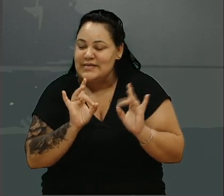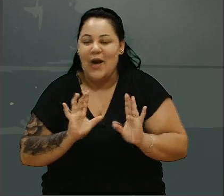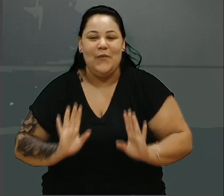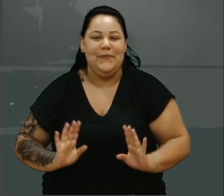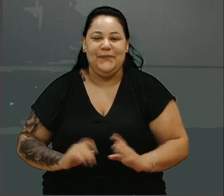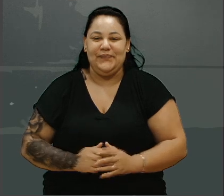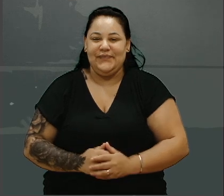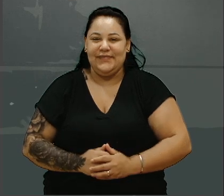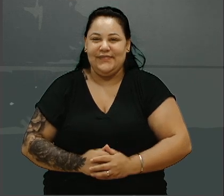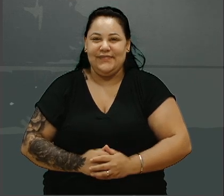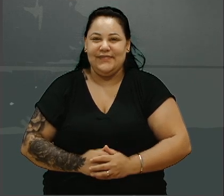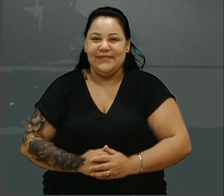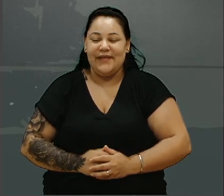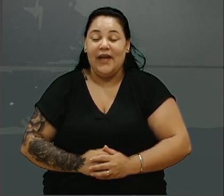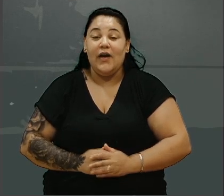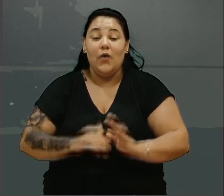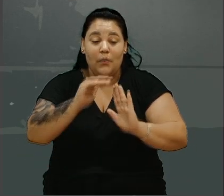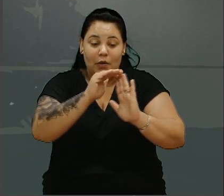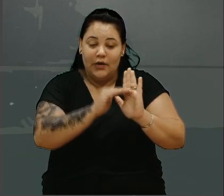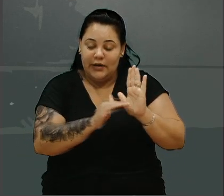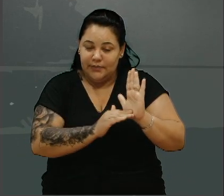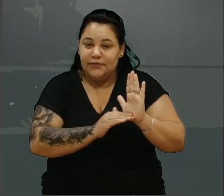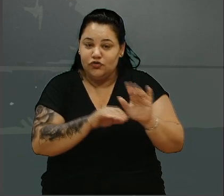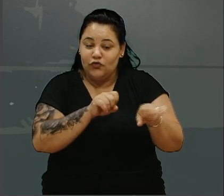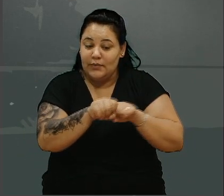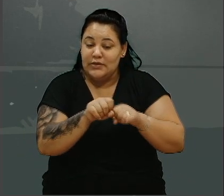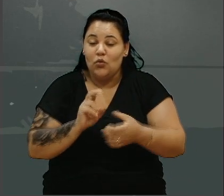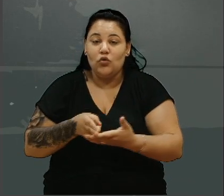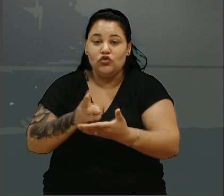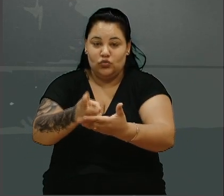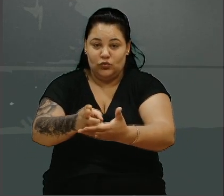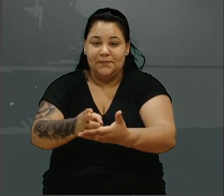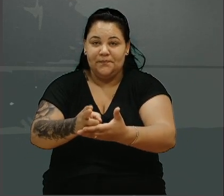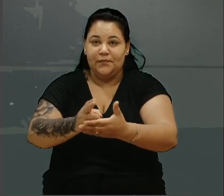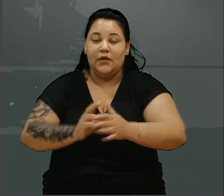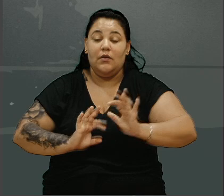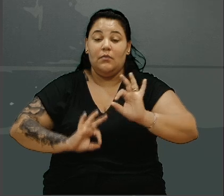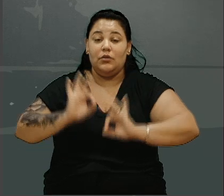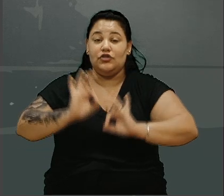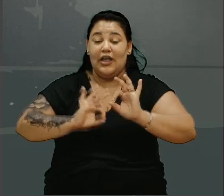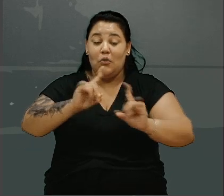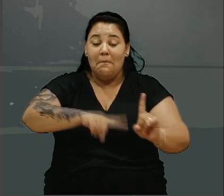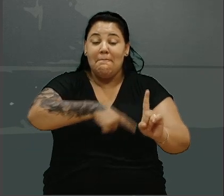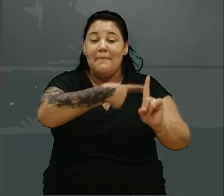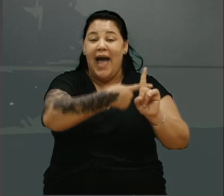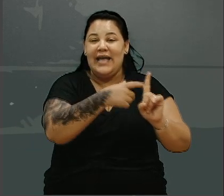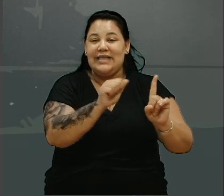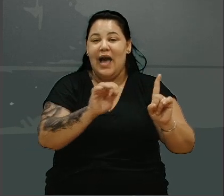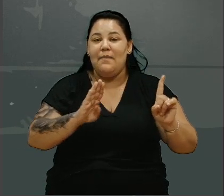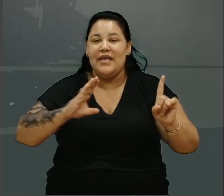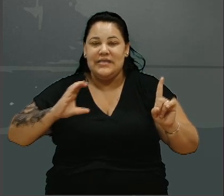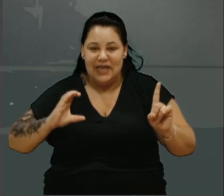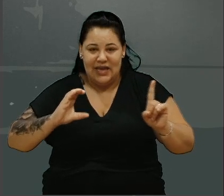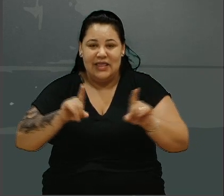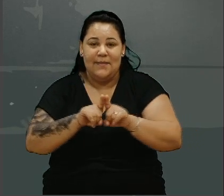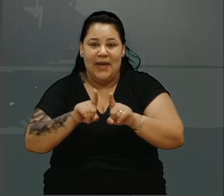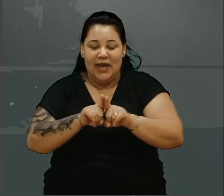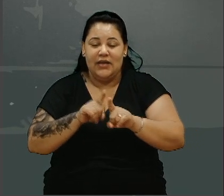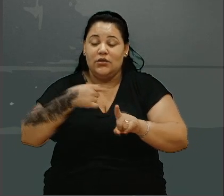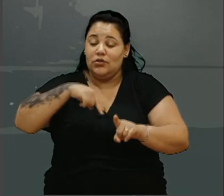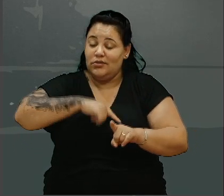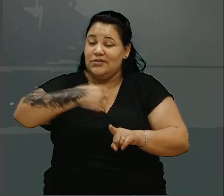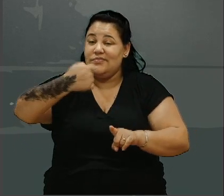O programa de formação continuada, projeto mais alfabetização. Nós temos que